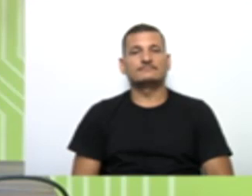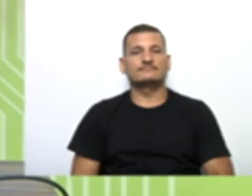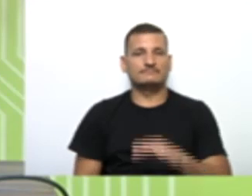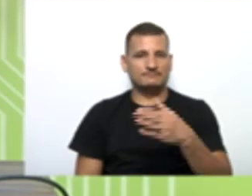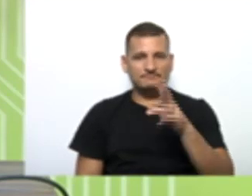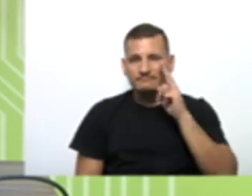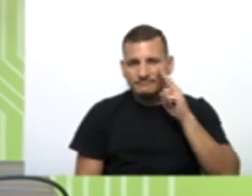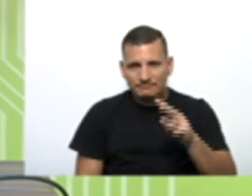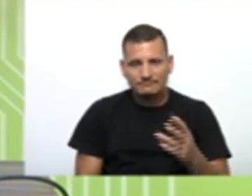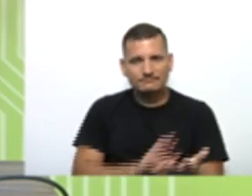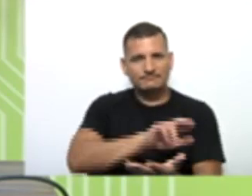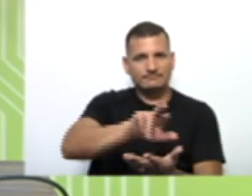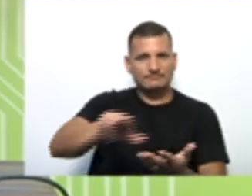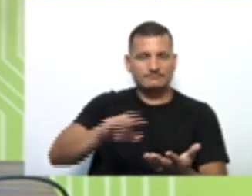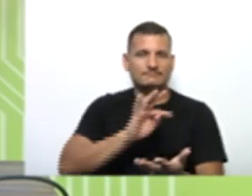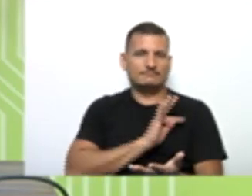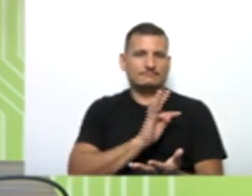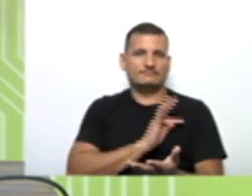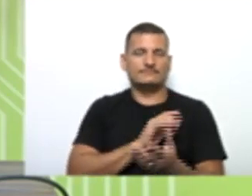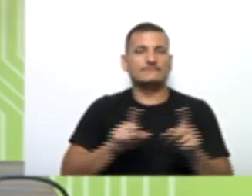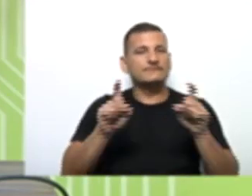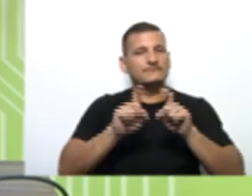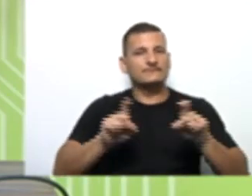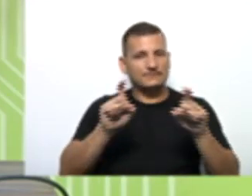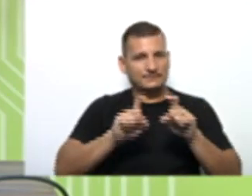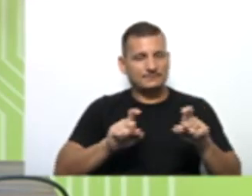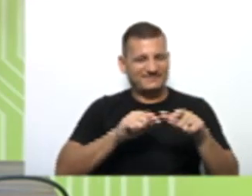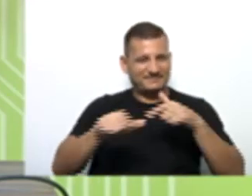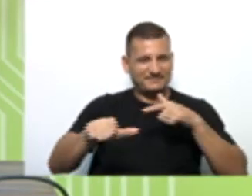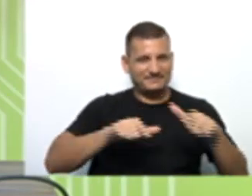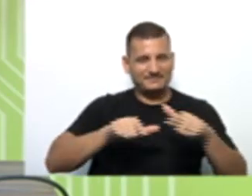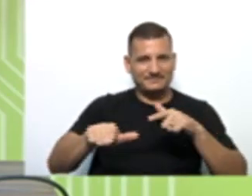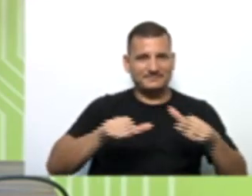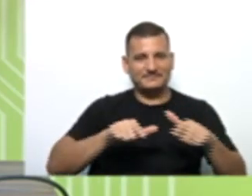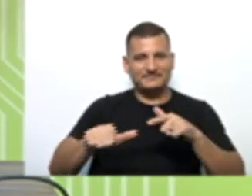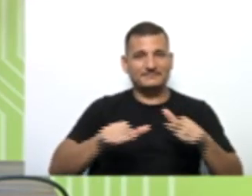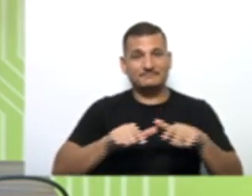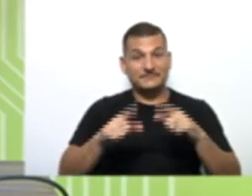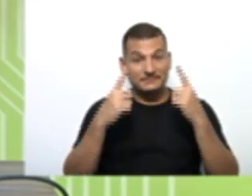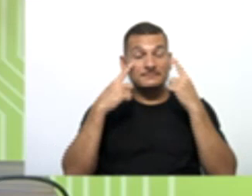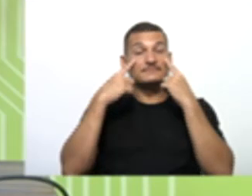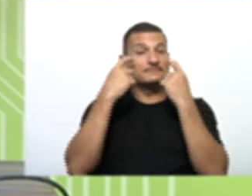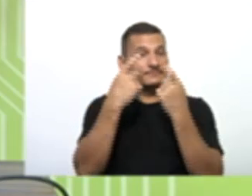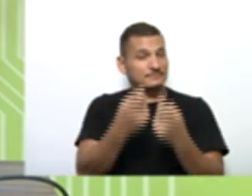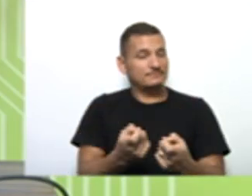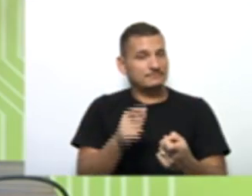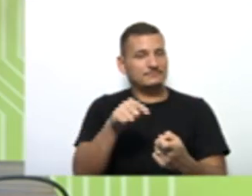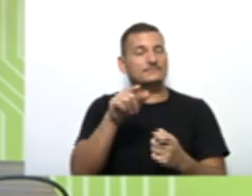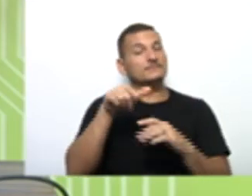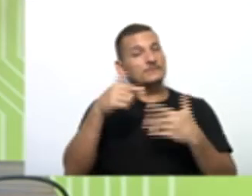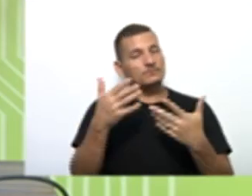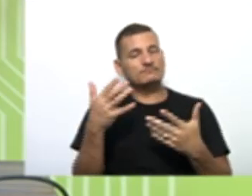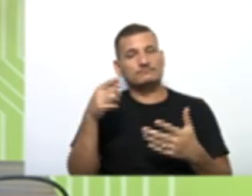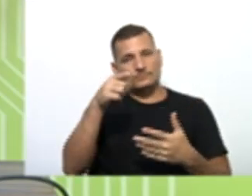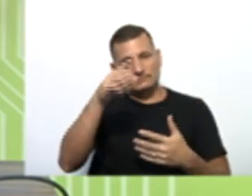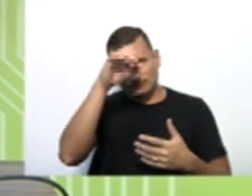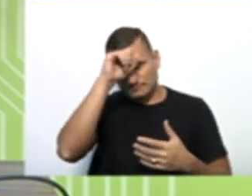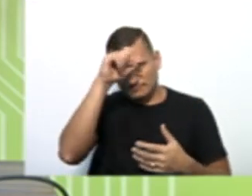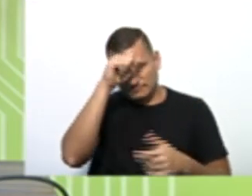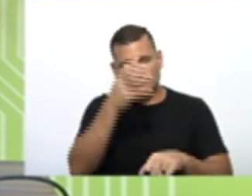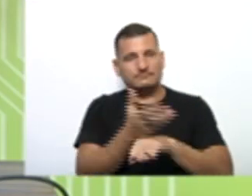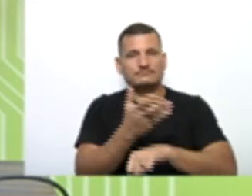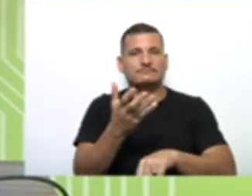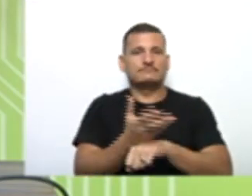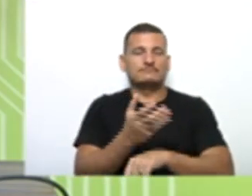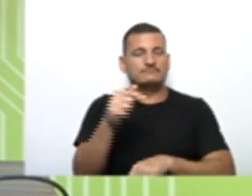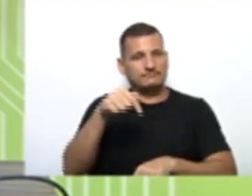Muitas competências que o técnico em informática tem que desenvolver. Tudo isso muito interessante, é tudo isso que você vai aprender nesse curso. E